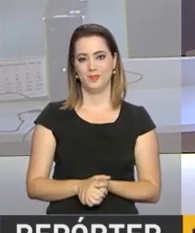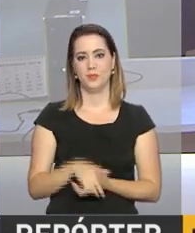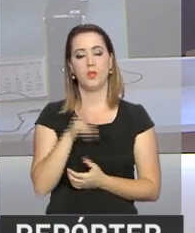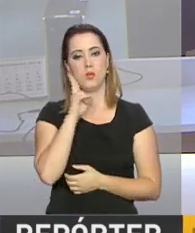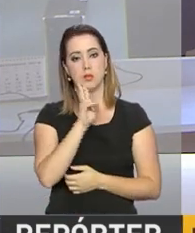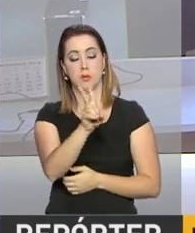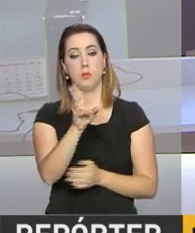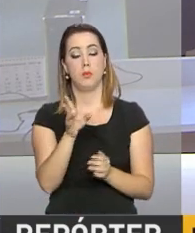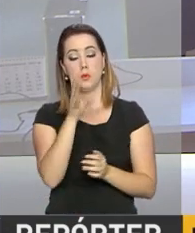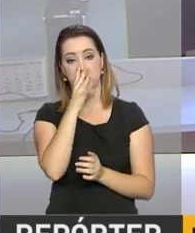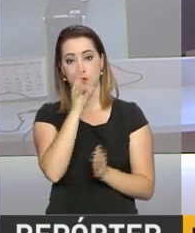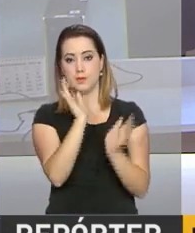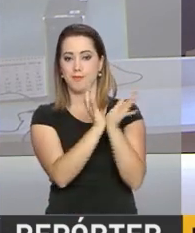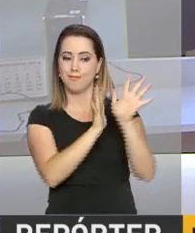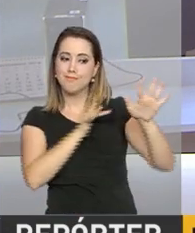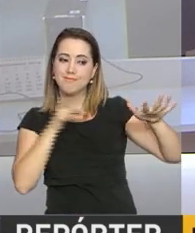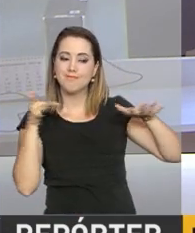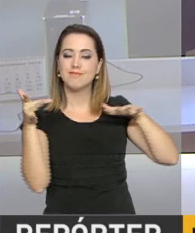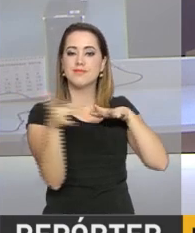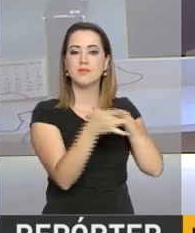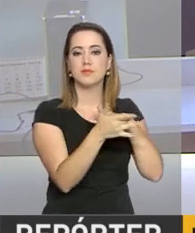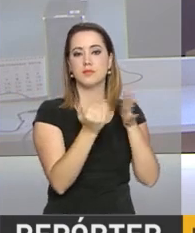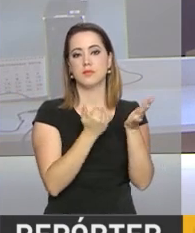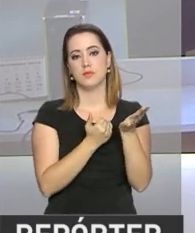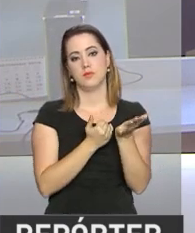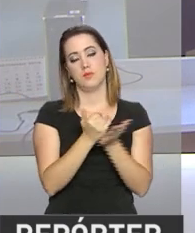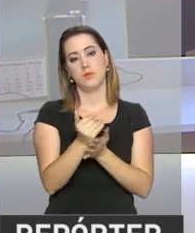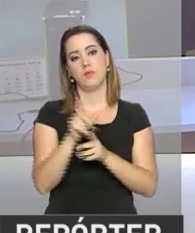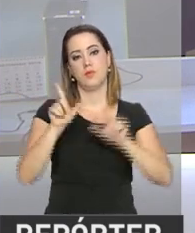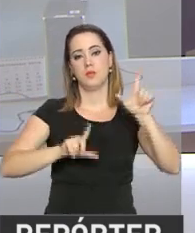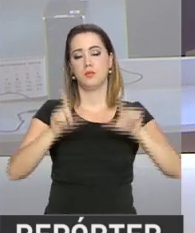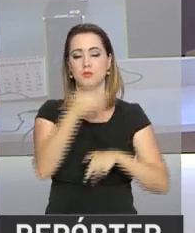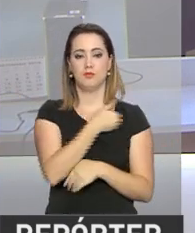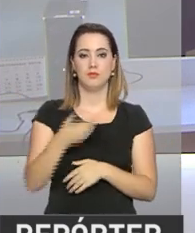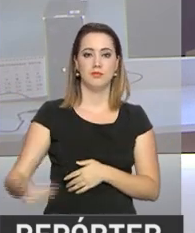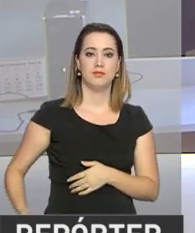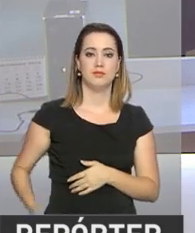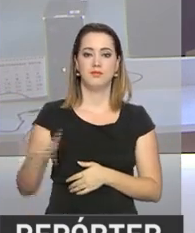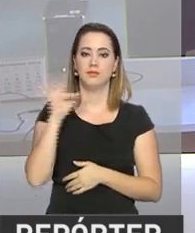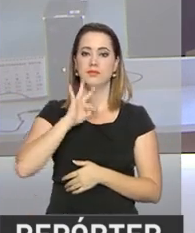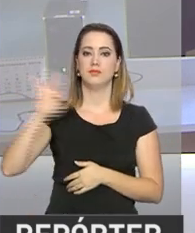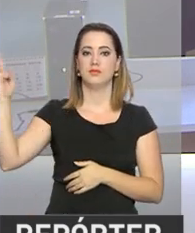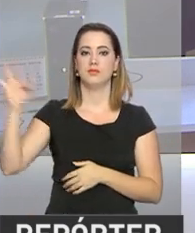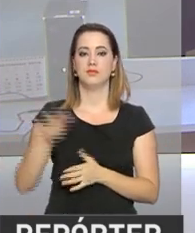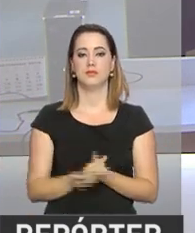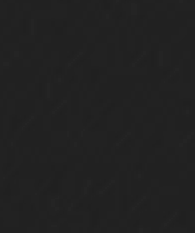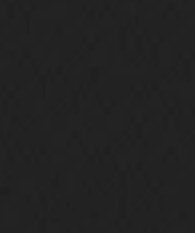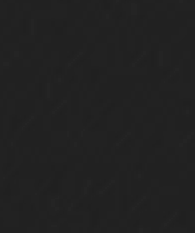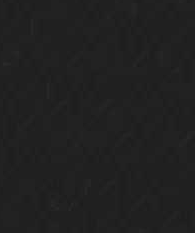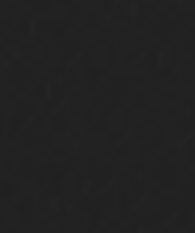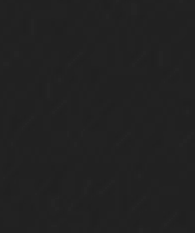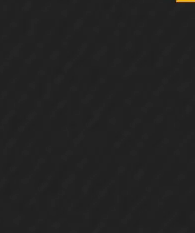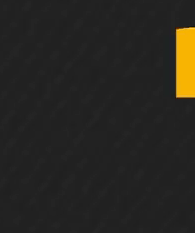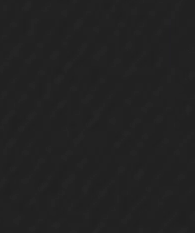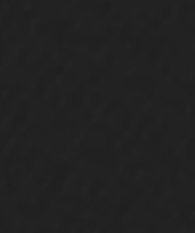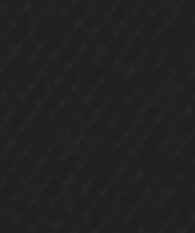você pode acompanhar também as novidades Pelas nossas redes sociais Continue com a gente aqui na NBR a TV do Governo